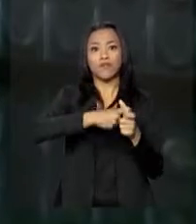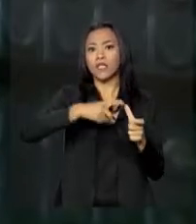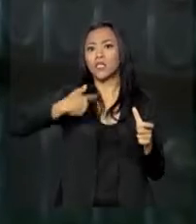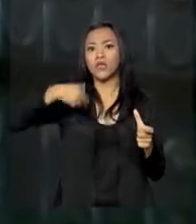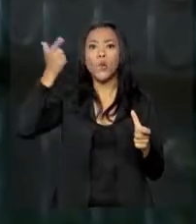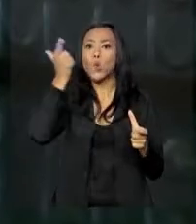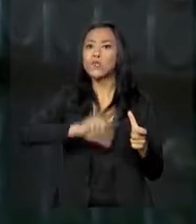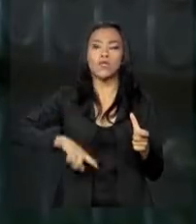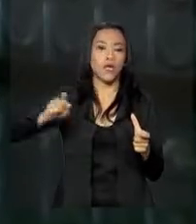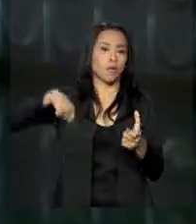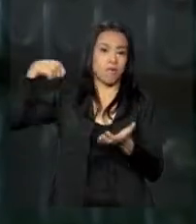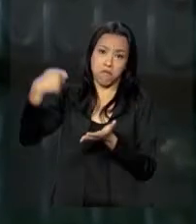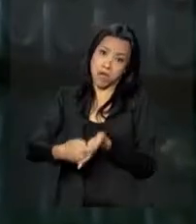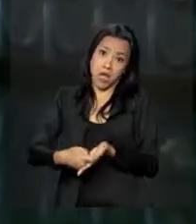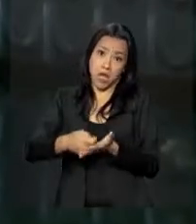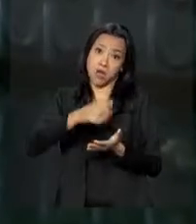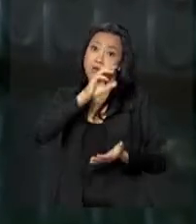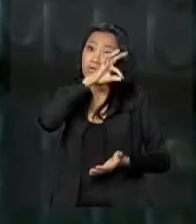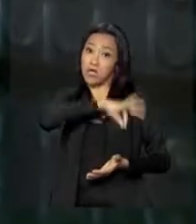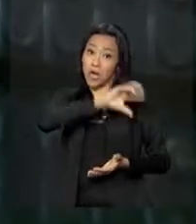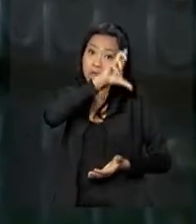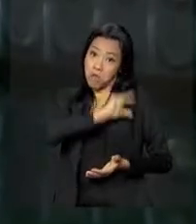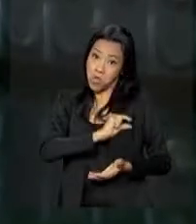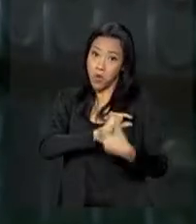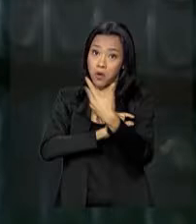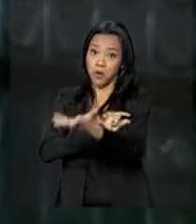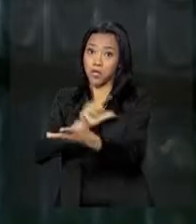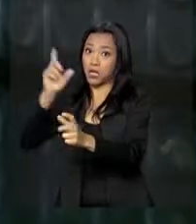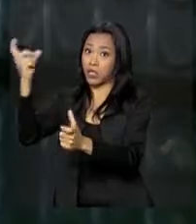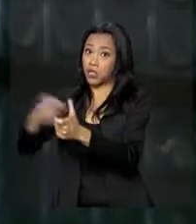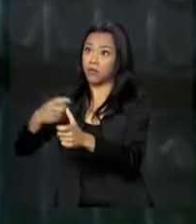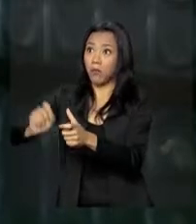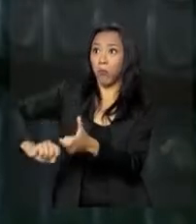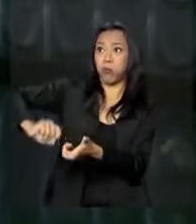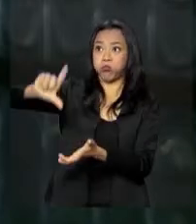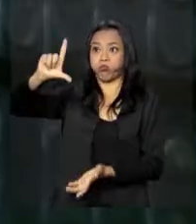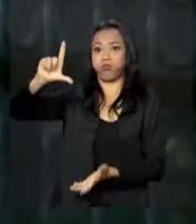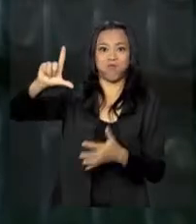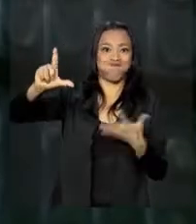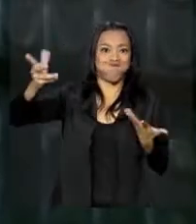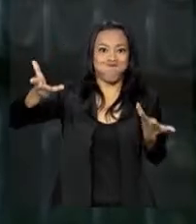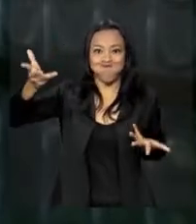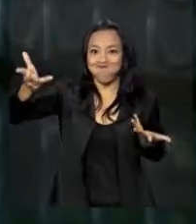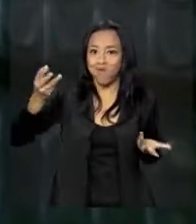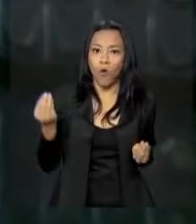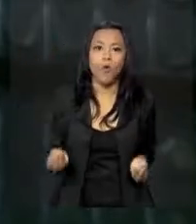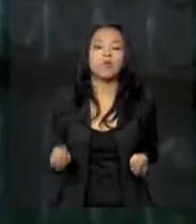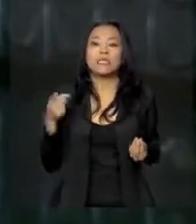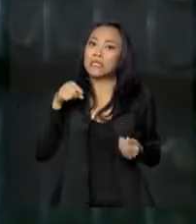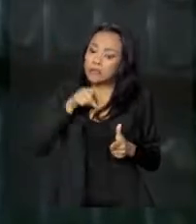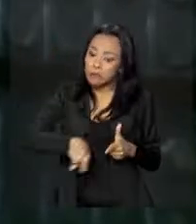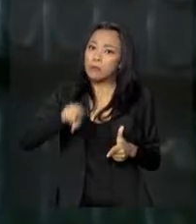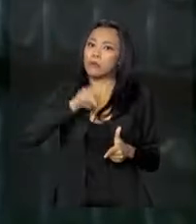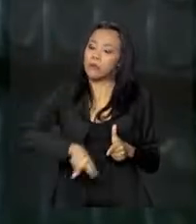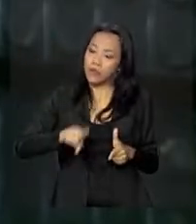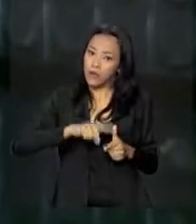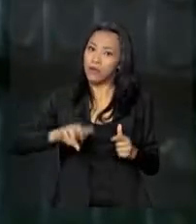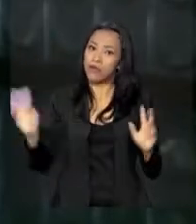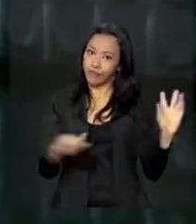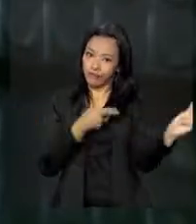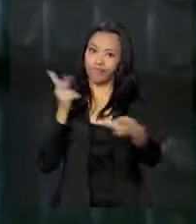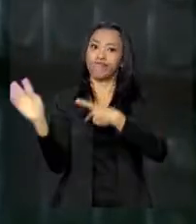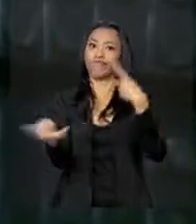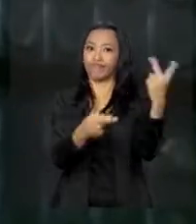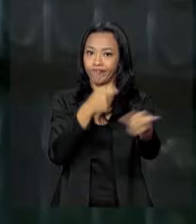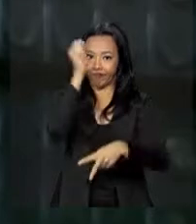ganhos mensais por exemplo quando ela tem dívidas maiores que seus salários e isso é um problema bastante comum hoje no